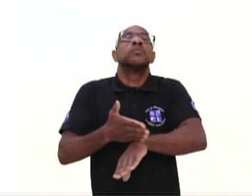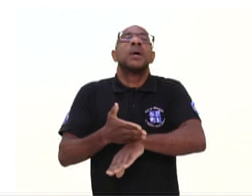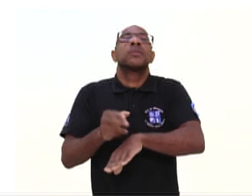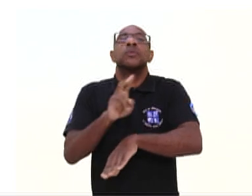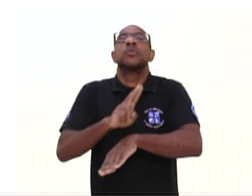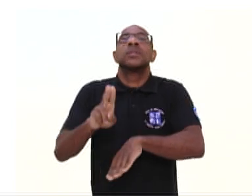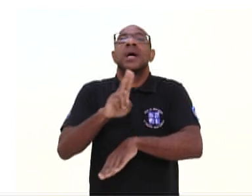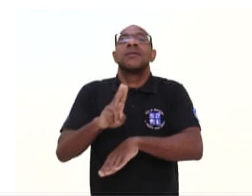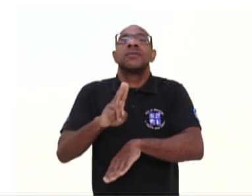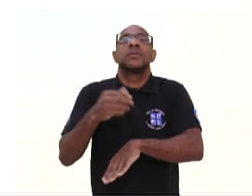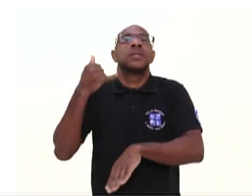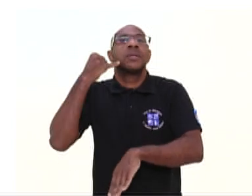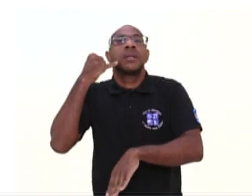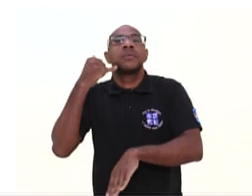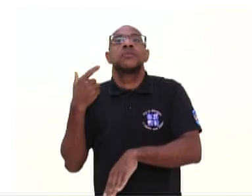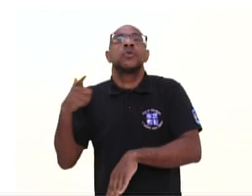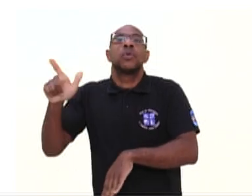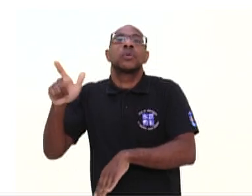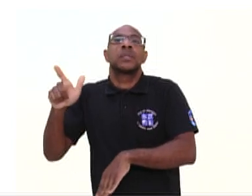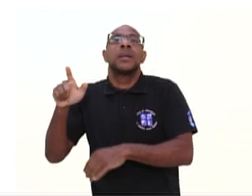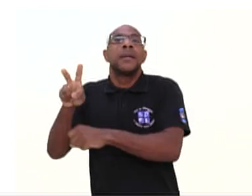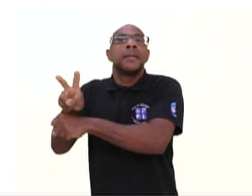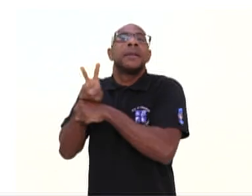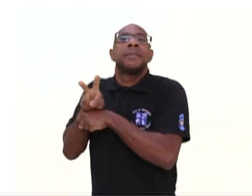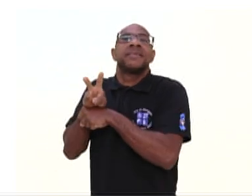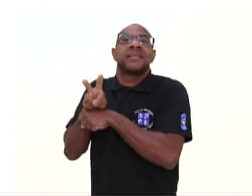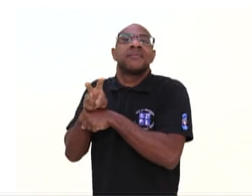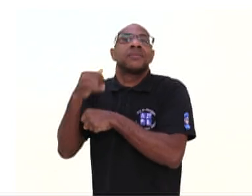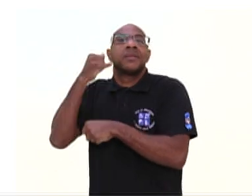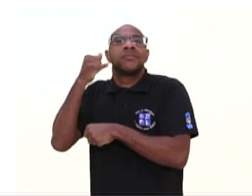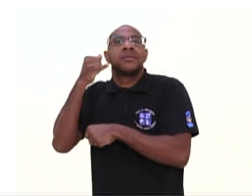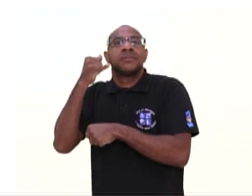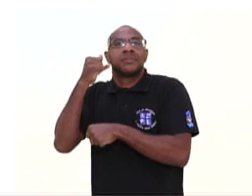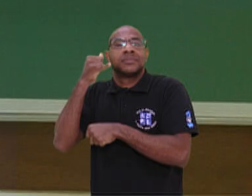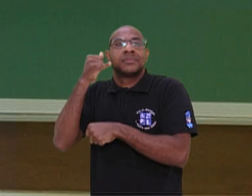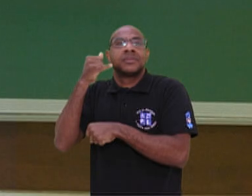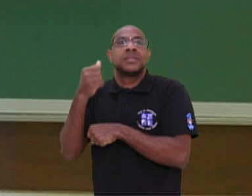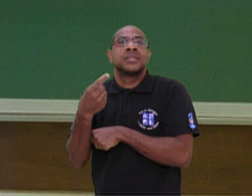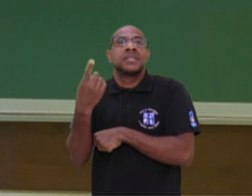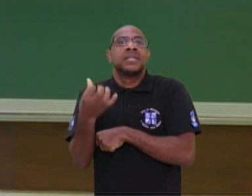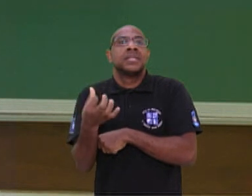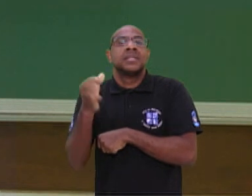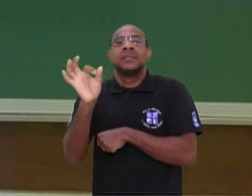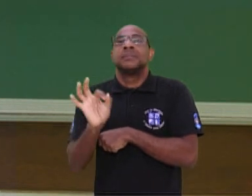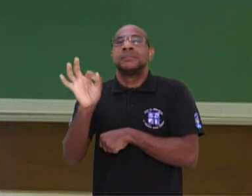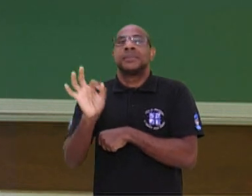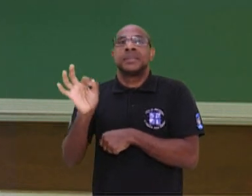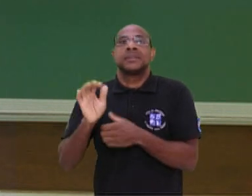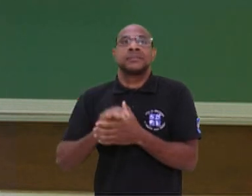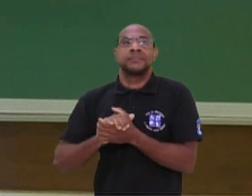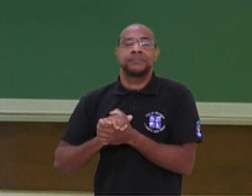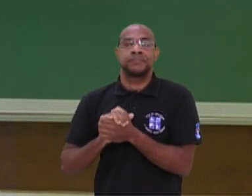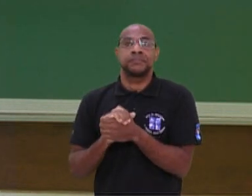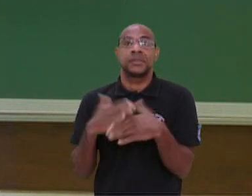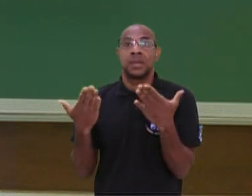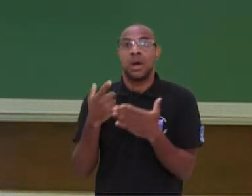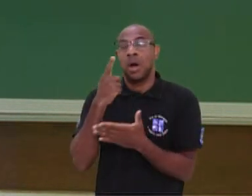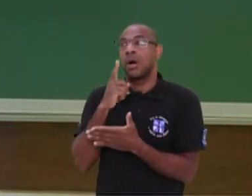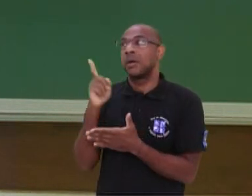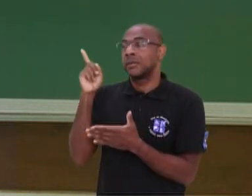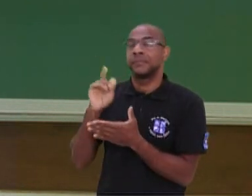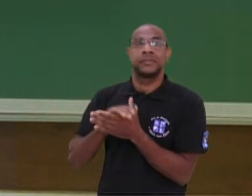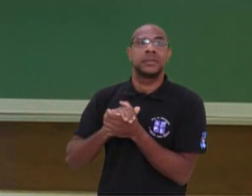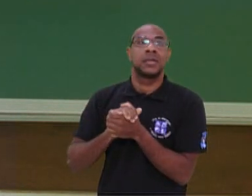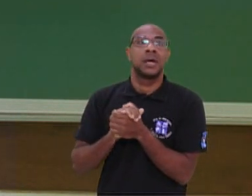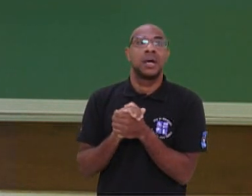outra pessoa, com 16,6% das ocorrências. Pois bem,